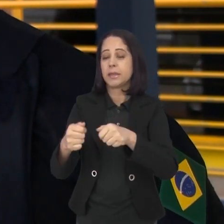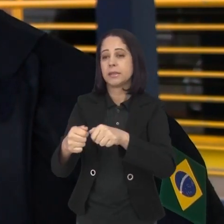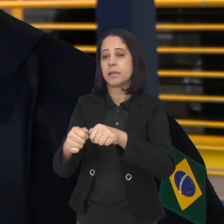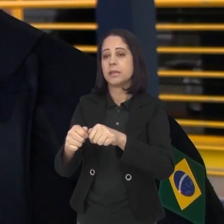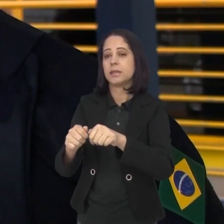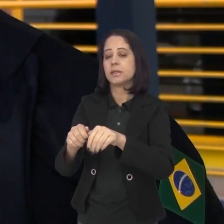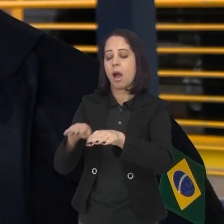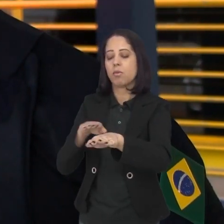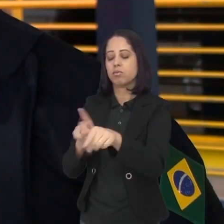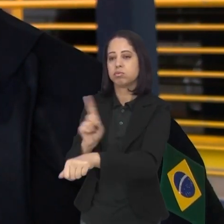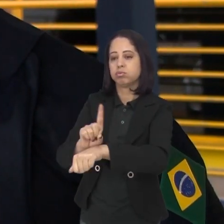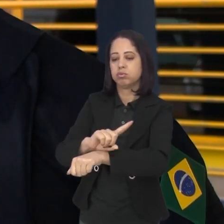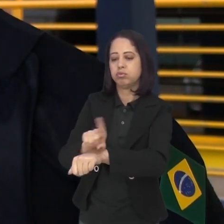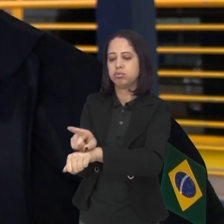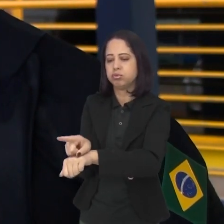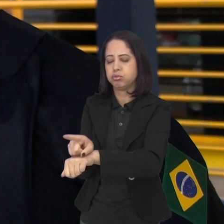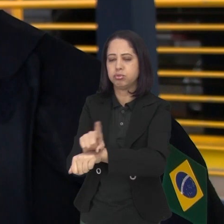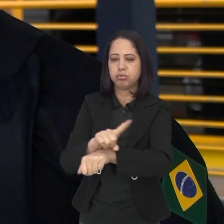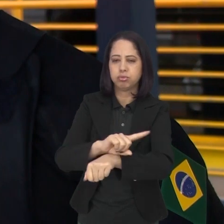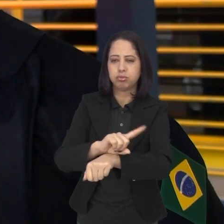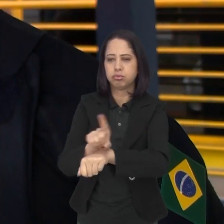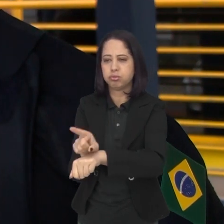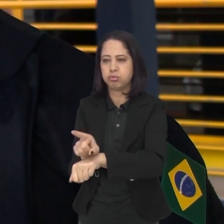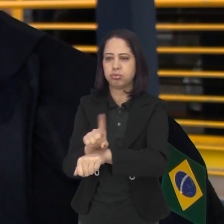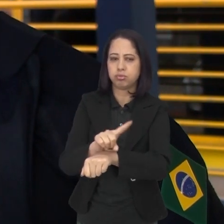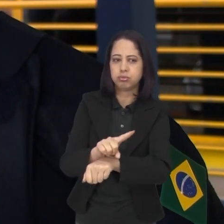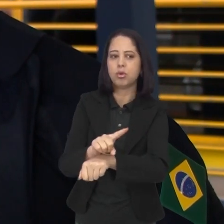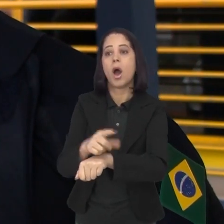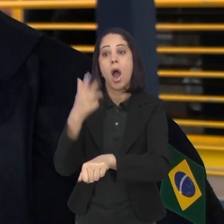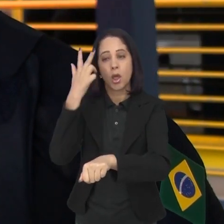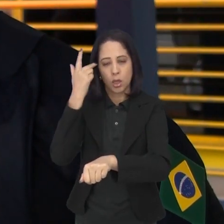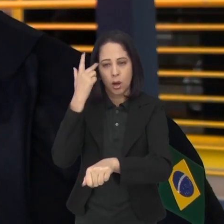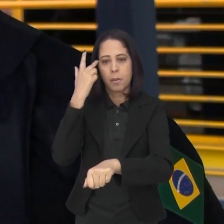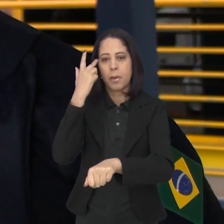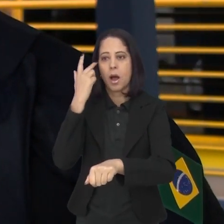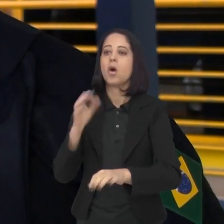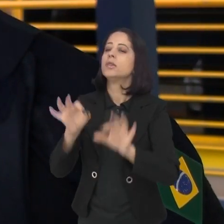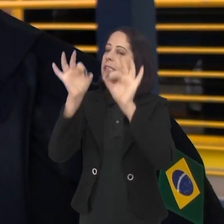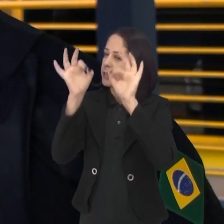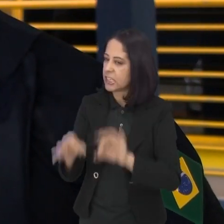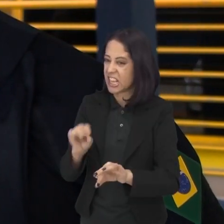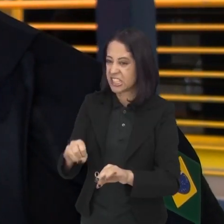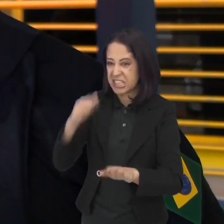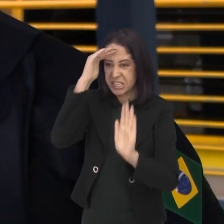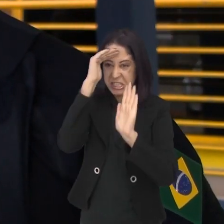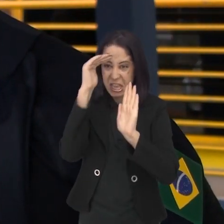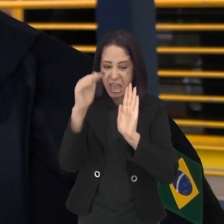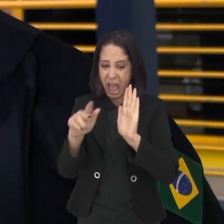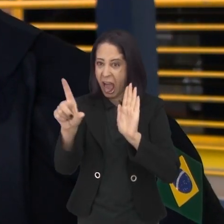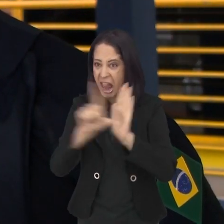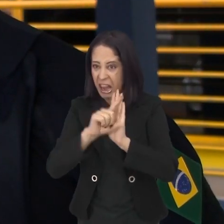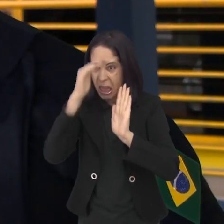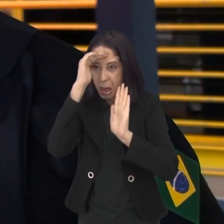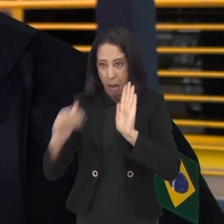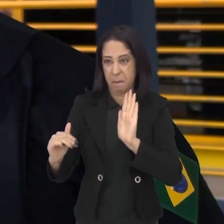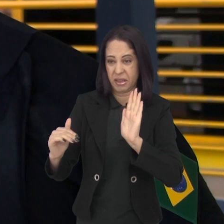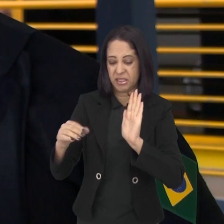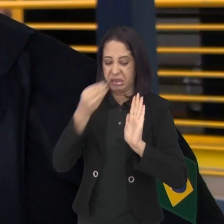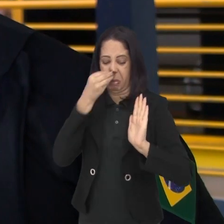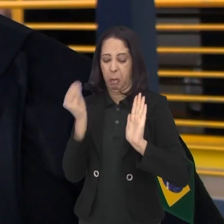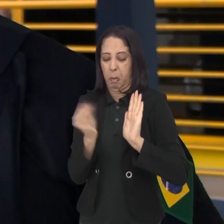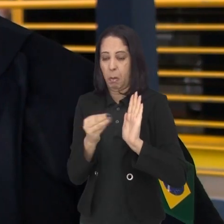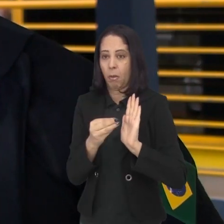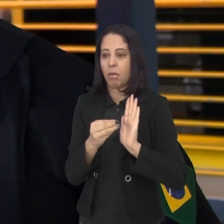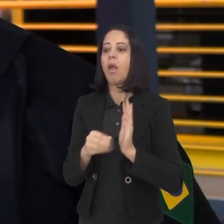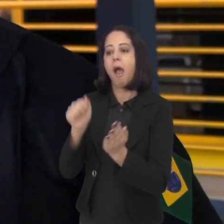que todos andem numa velocidade compatível com o local para que não se envolva em ocorrência, e esse não tem um comportamento totalmente diferente, com toda certeza